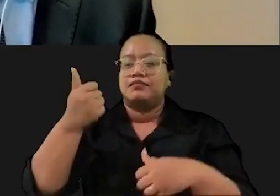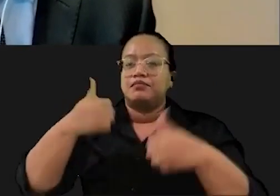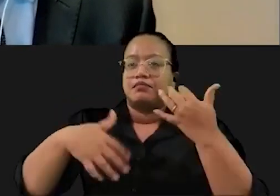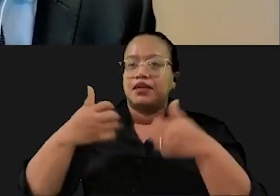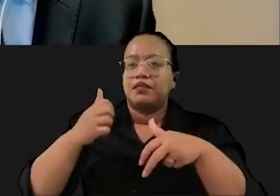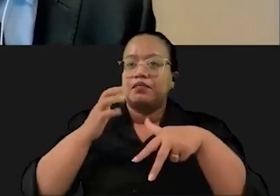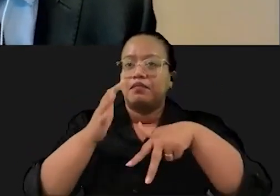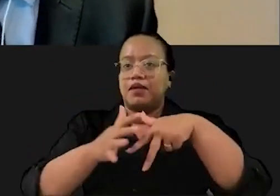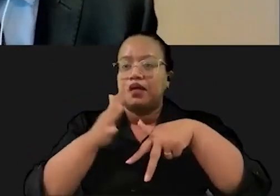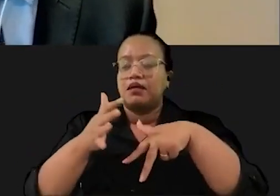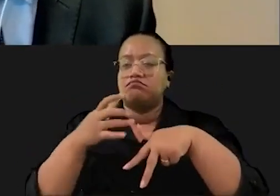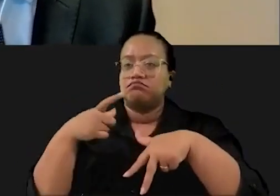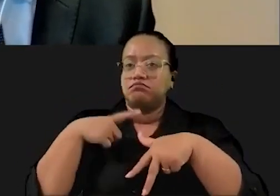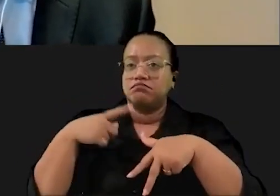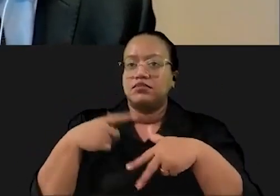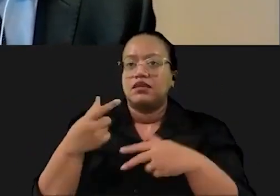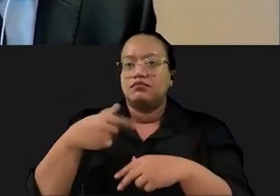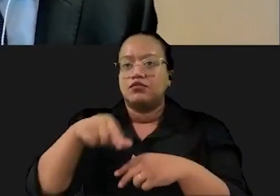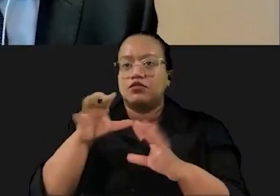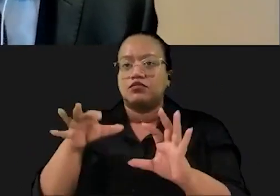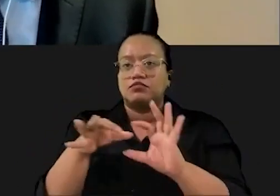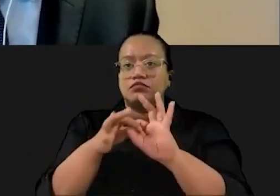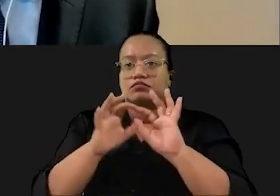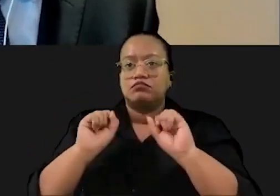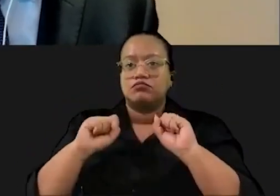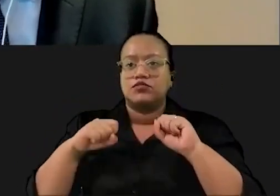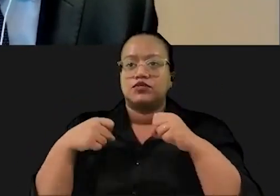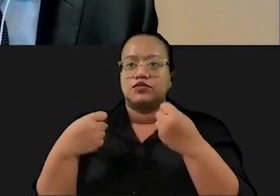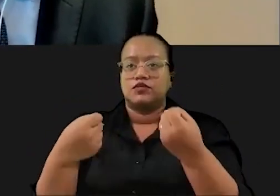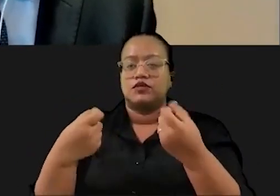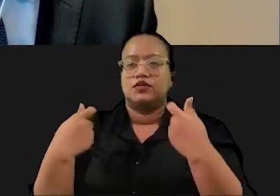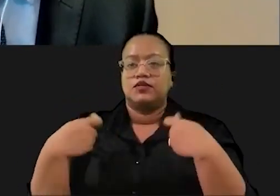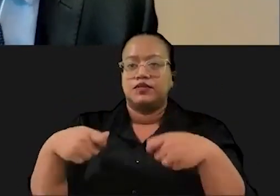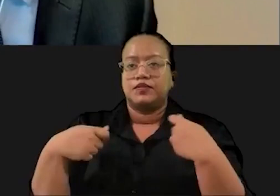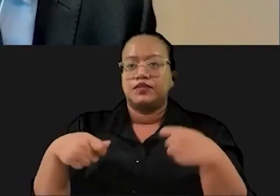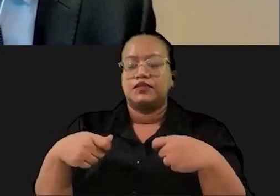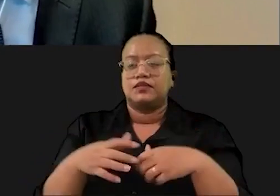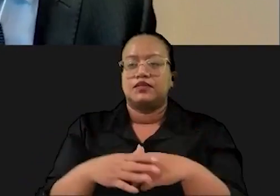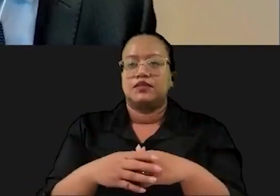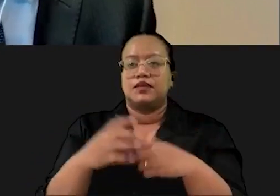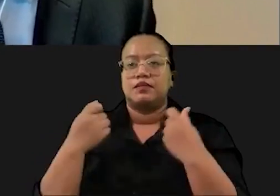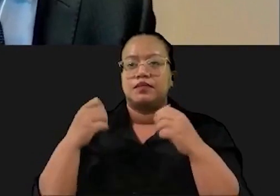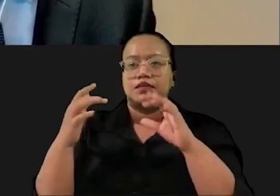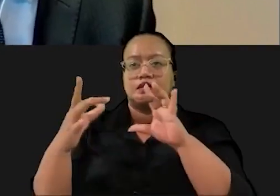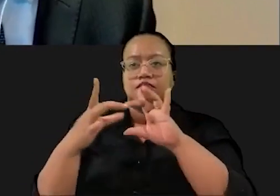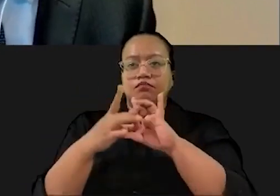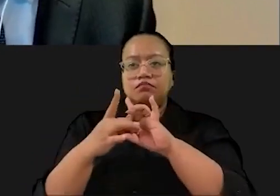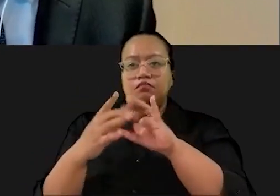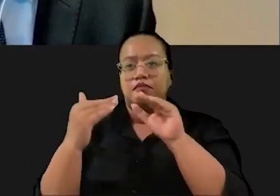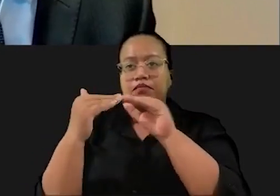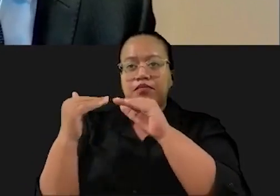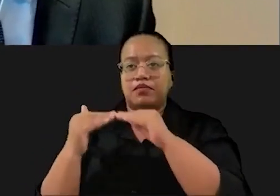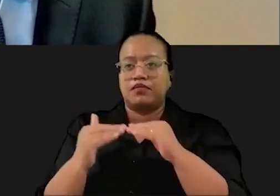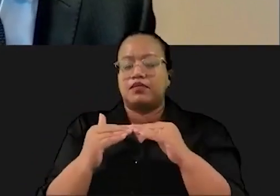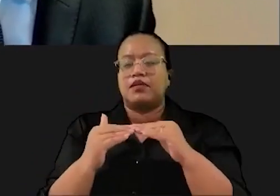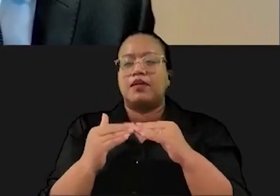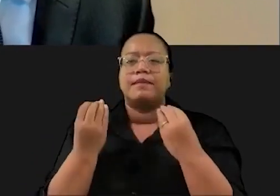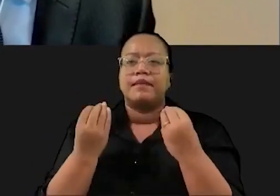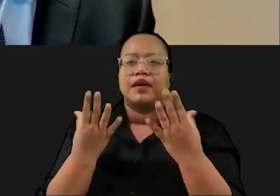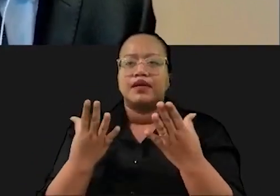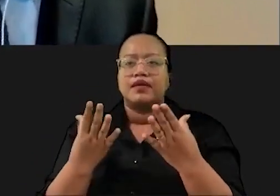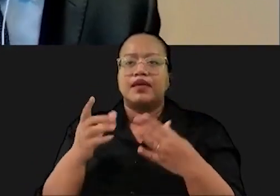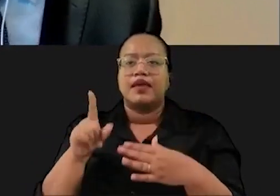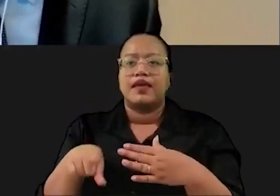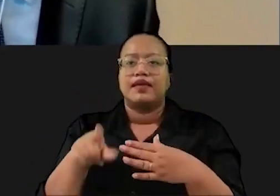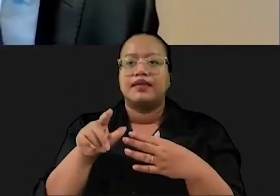Precisamos ter coesão entre nós. Isso para nós conseguirmos dividir tarefas. Não fazemos as mesmas